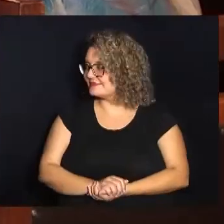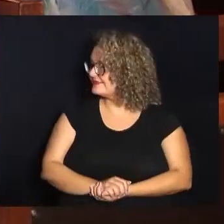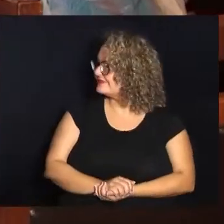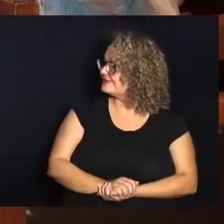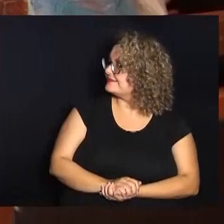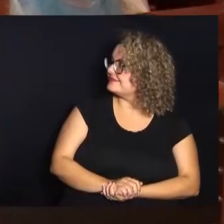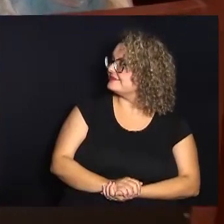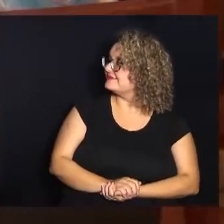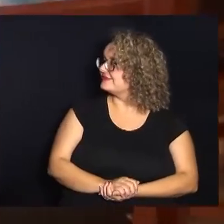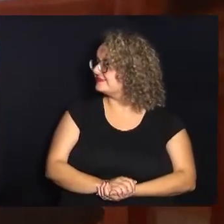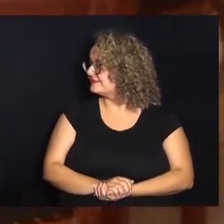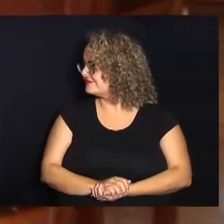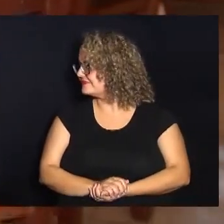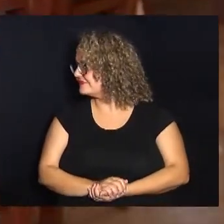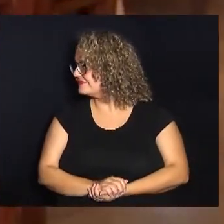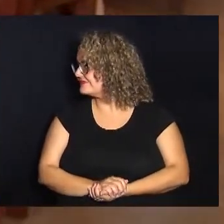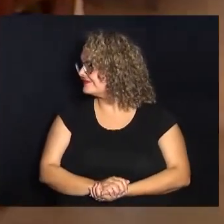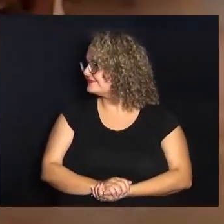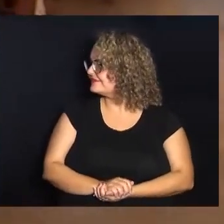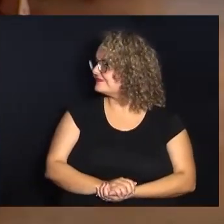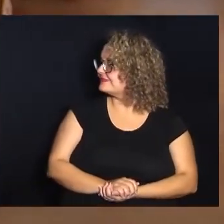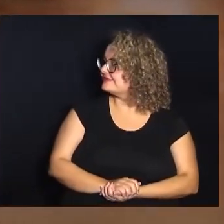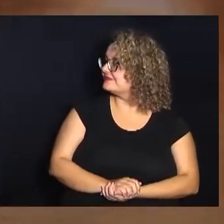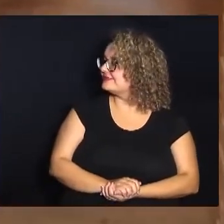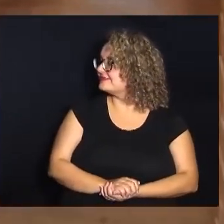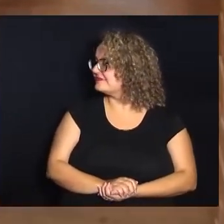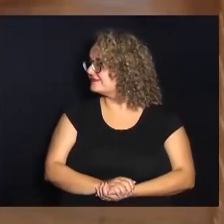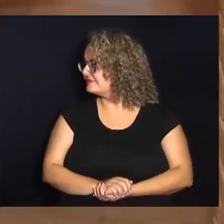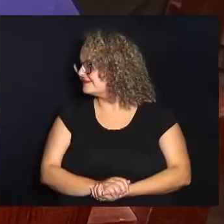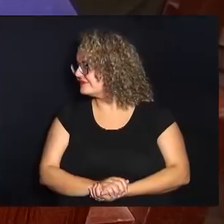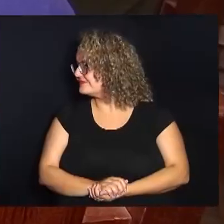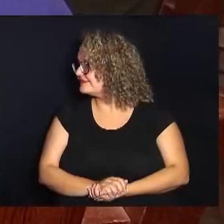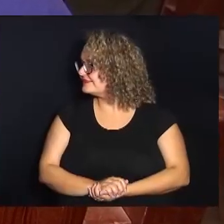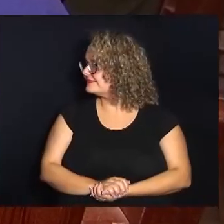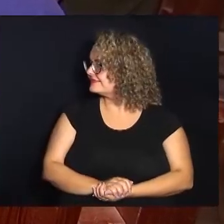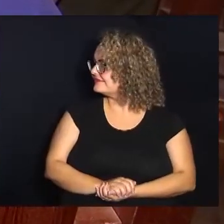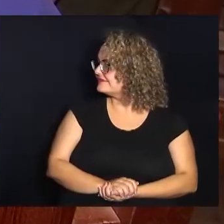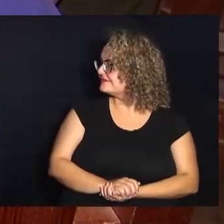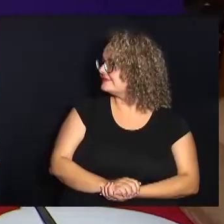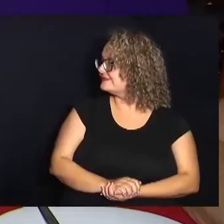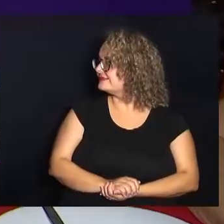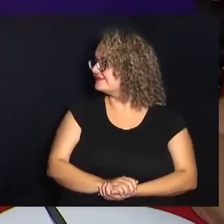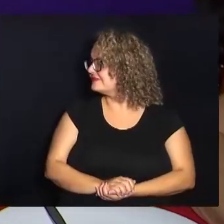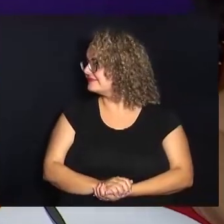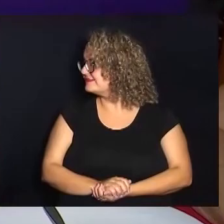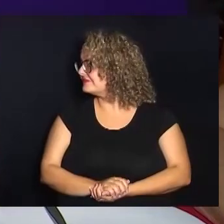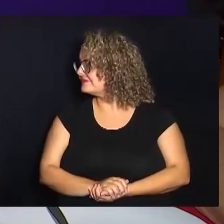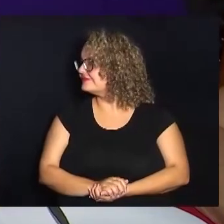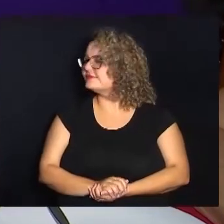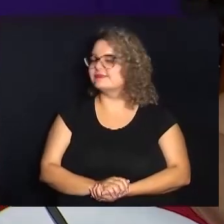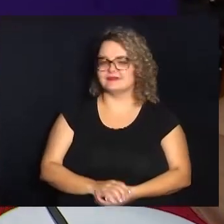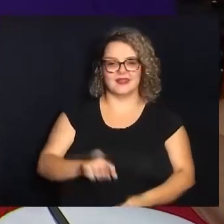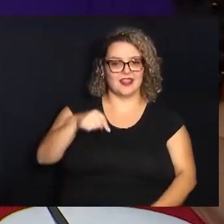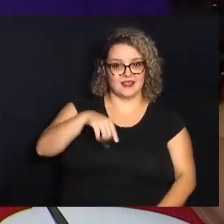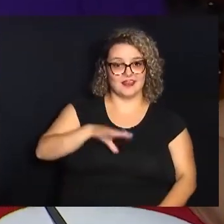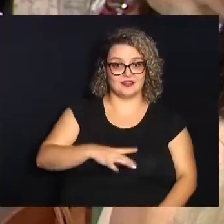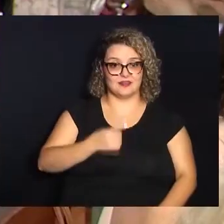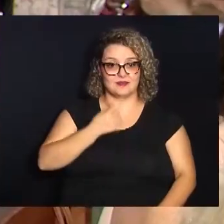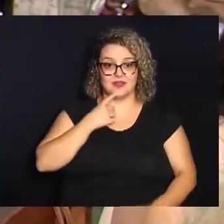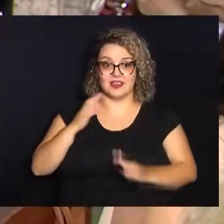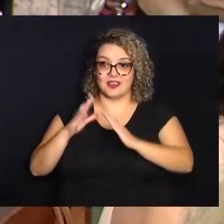Em Campinas, a Casa d'Itália é um ponto de referência para os ítalo-descendentes. Fundada em 17